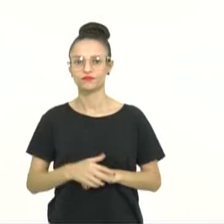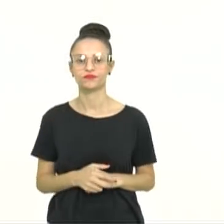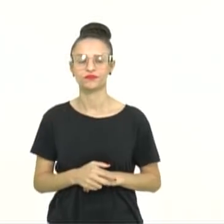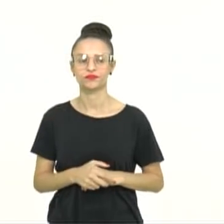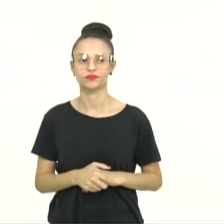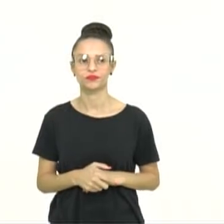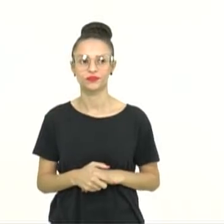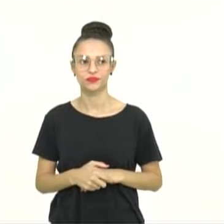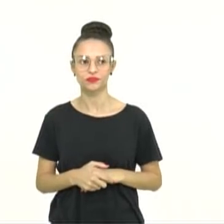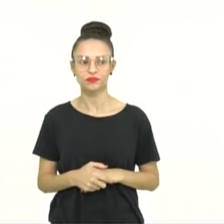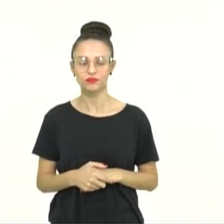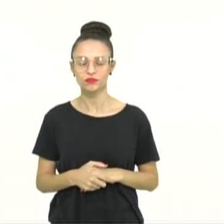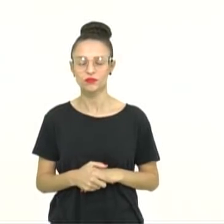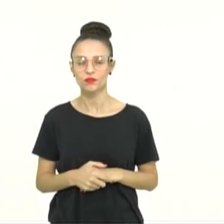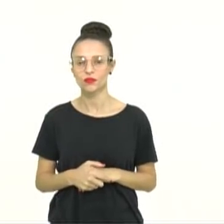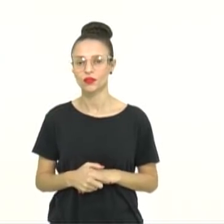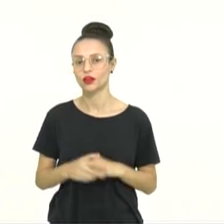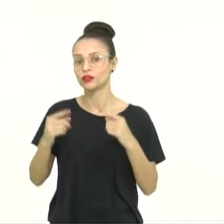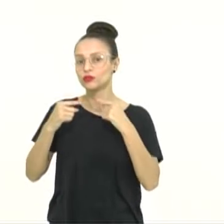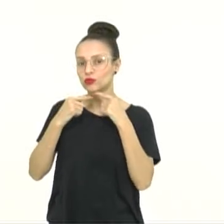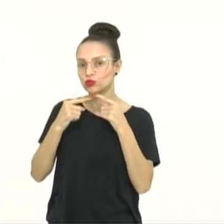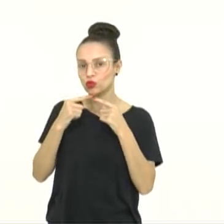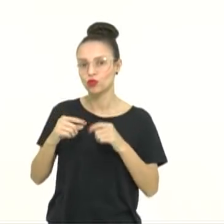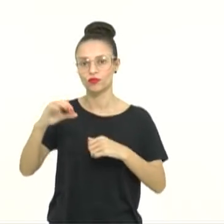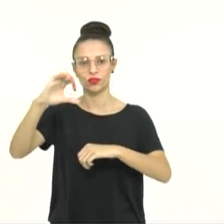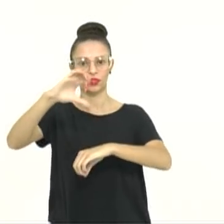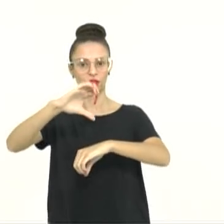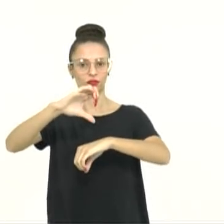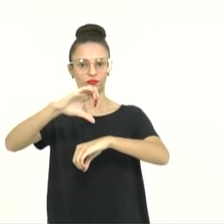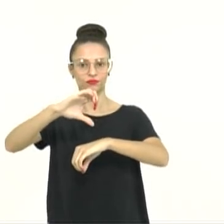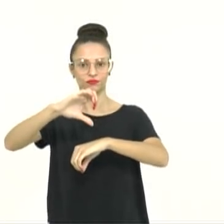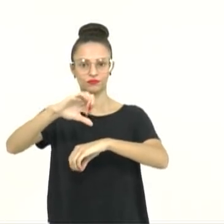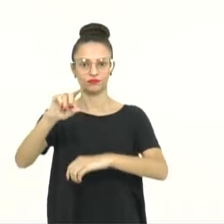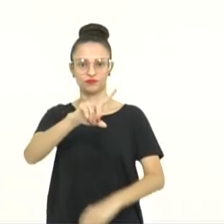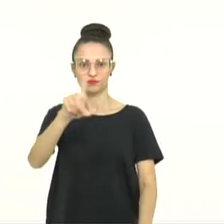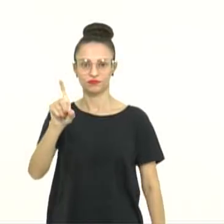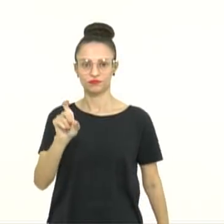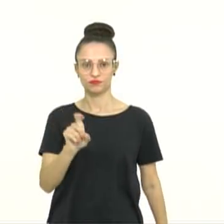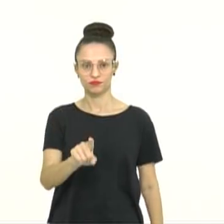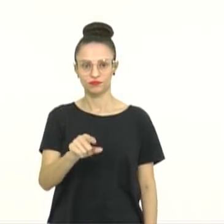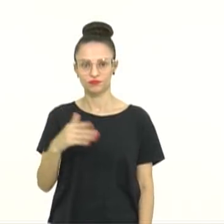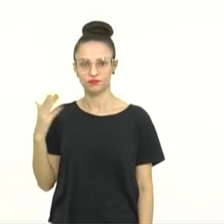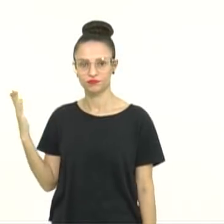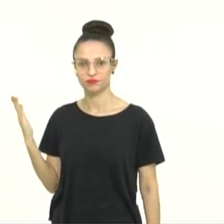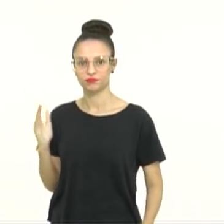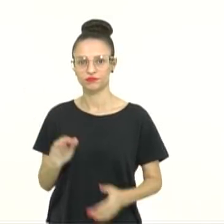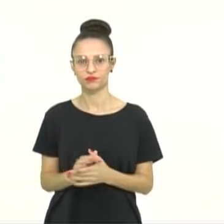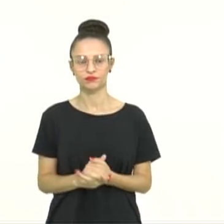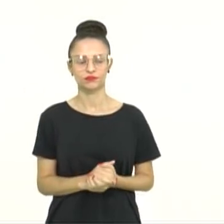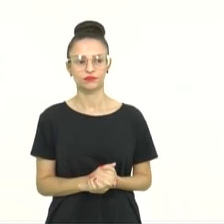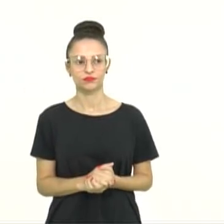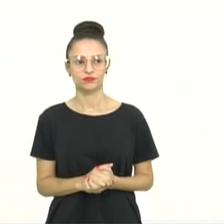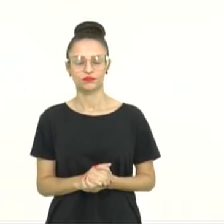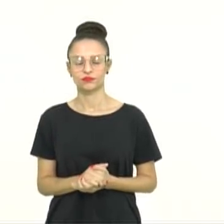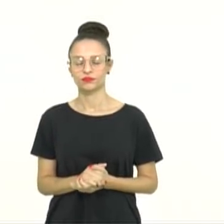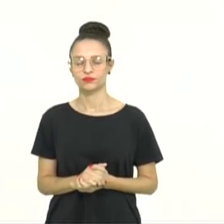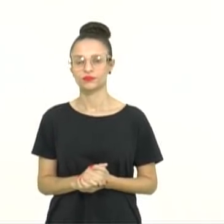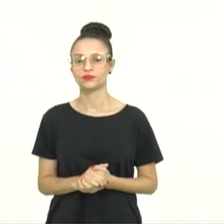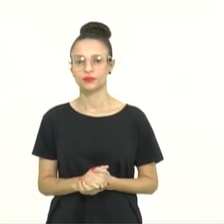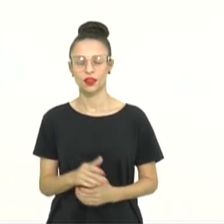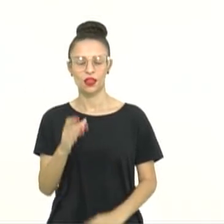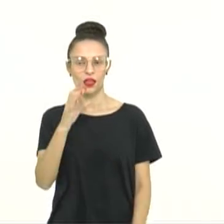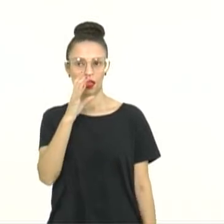né? O personagem que está com dúvida, colocamos o ponto de interrogação dentro do balão. Personagem que